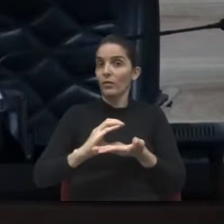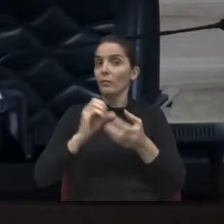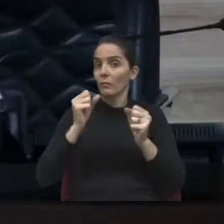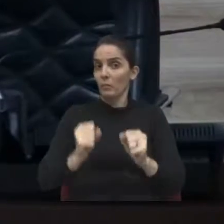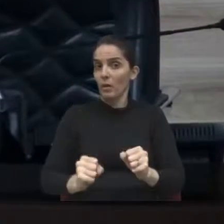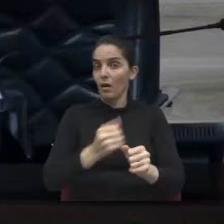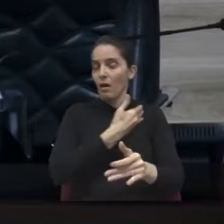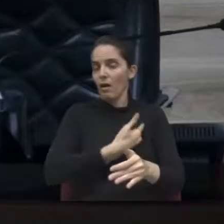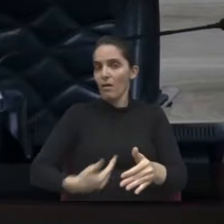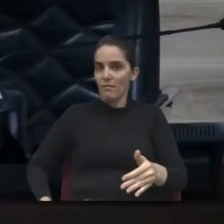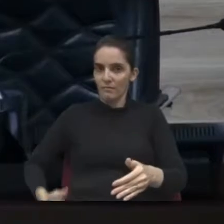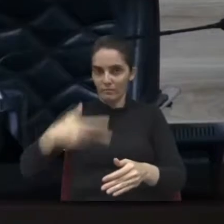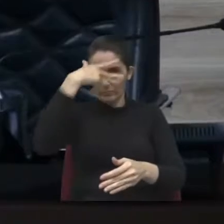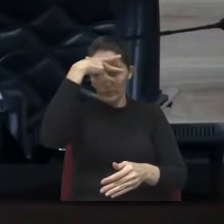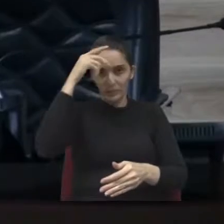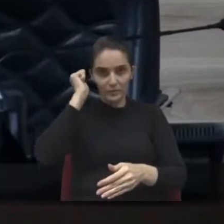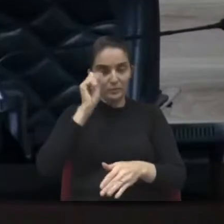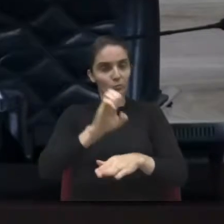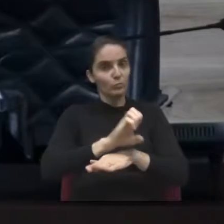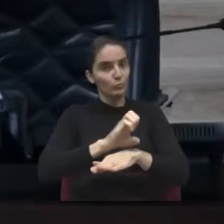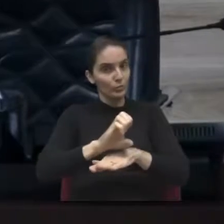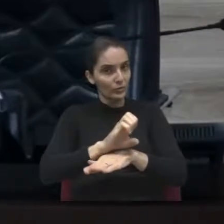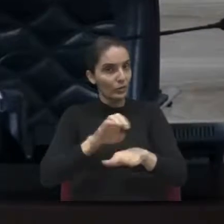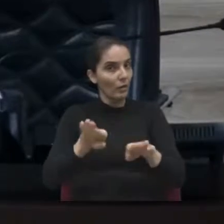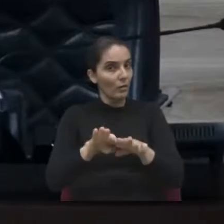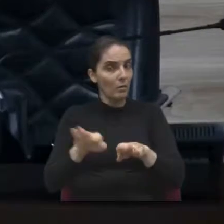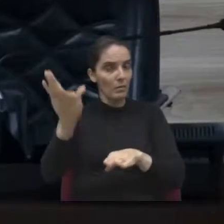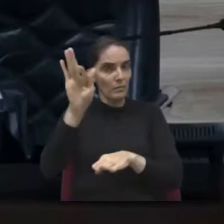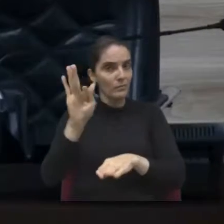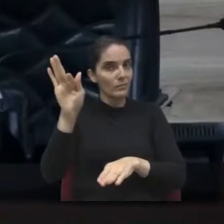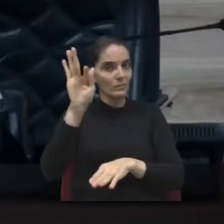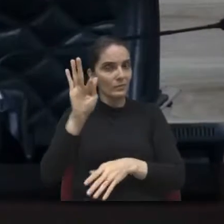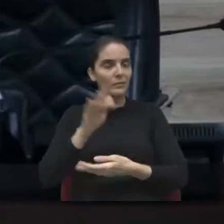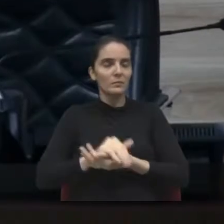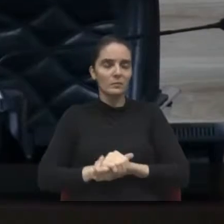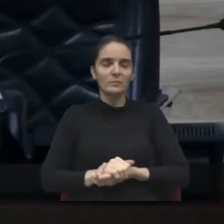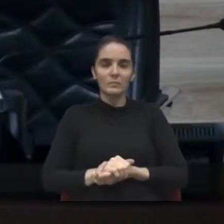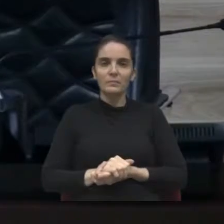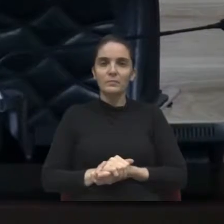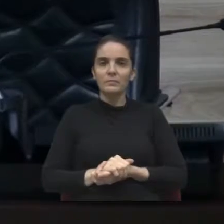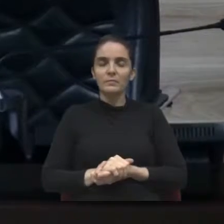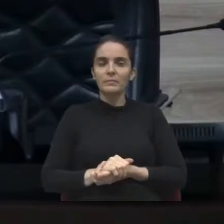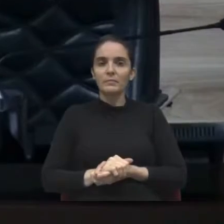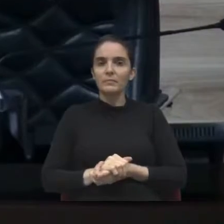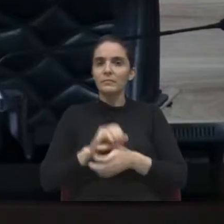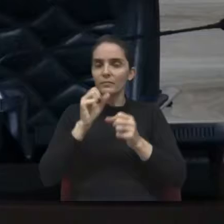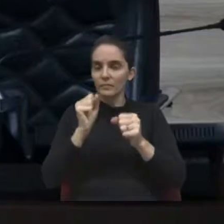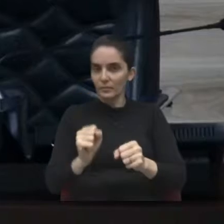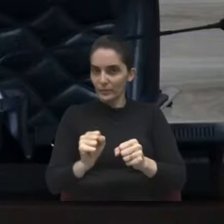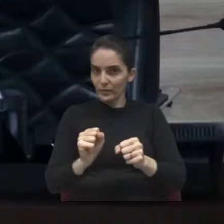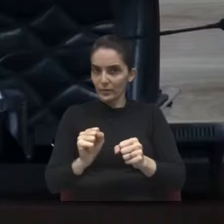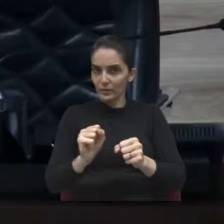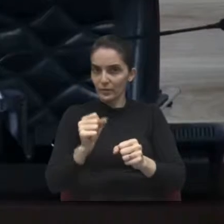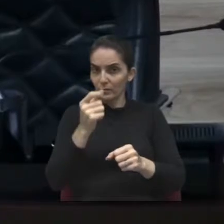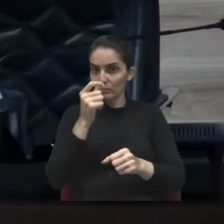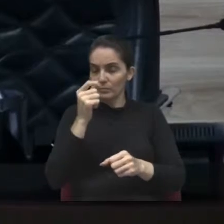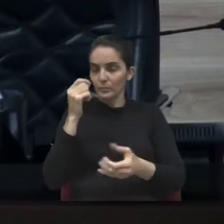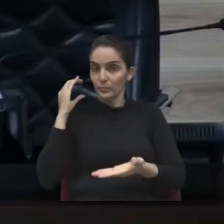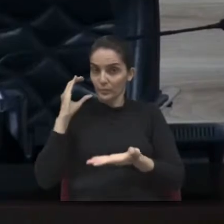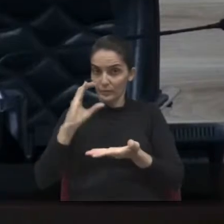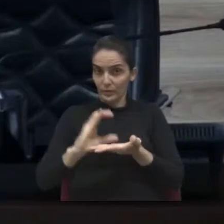municipal, estadual e federal, podendo ser aplicado aí,